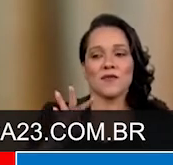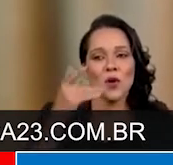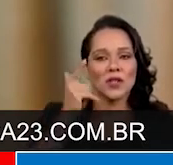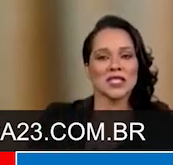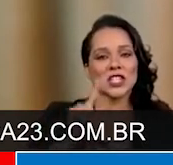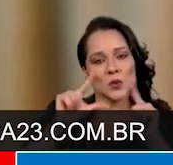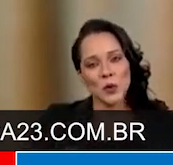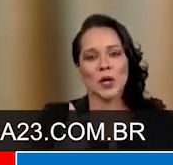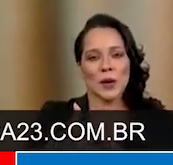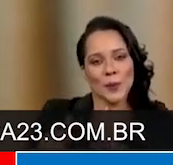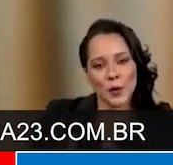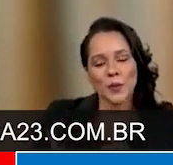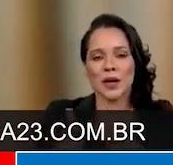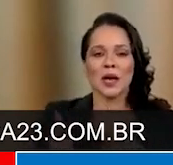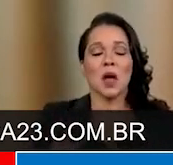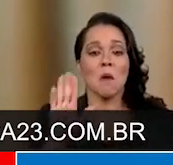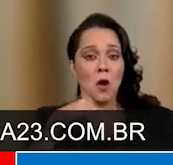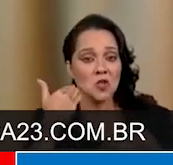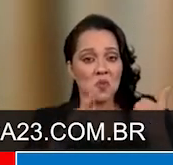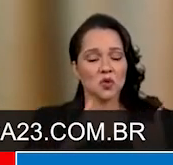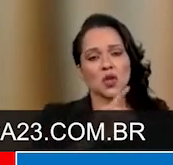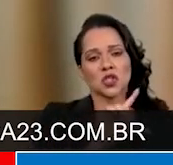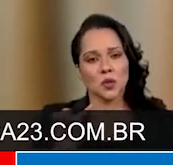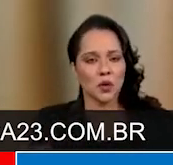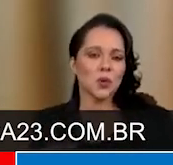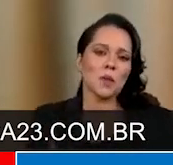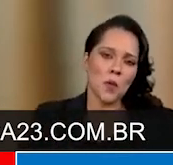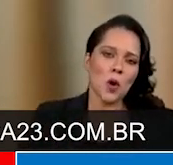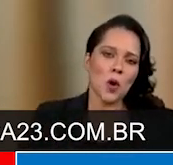achatar esses números de mortalidade por conta do câncer de próstata no Brasil.